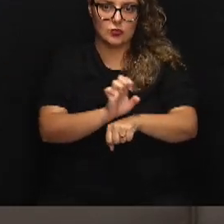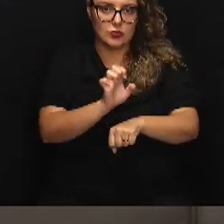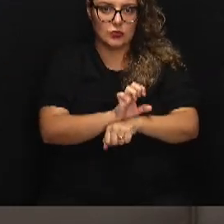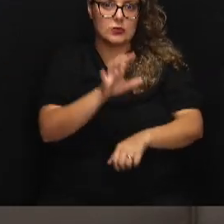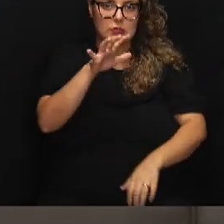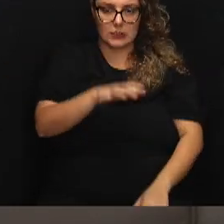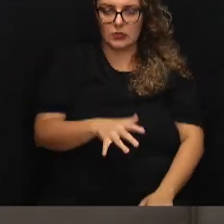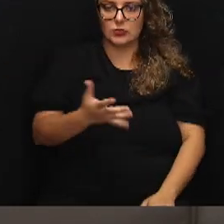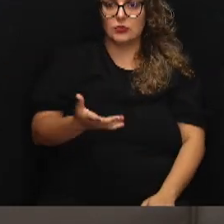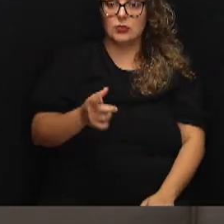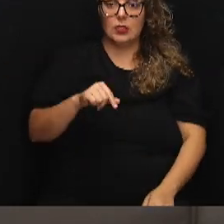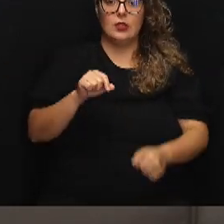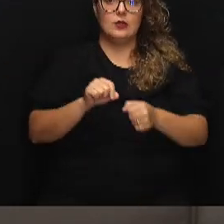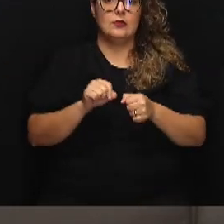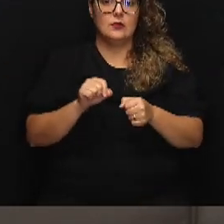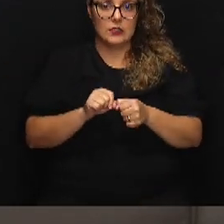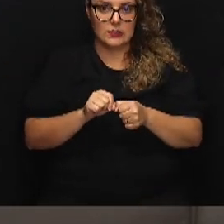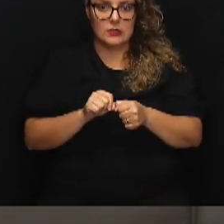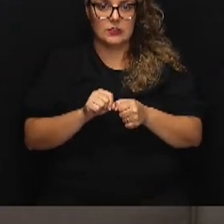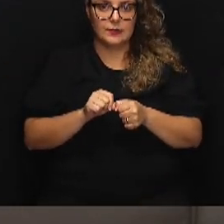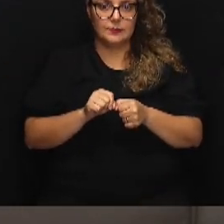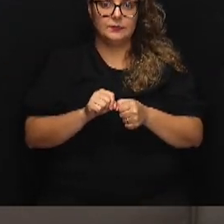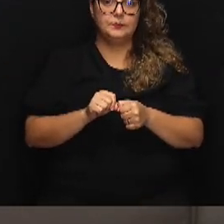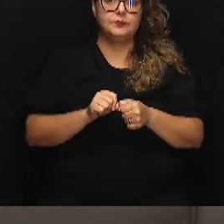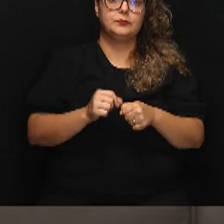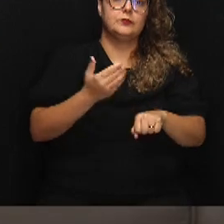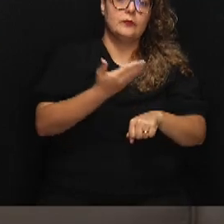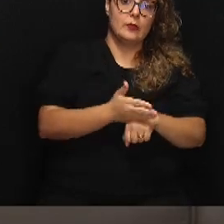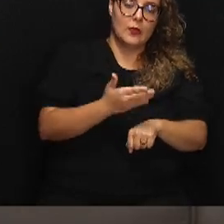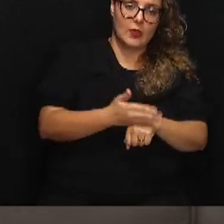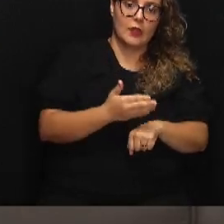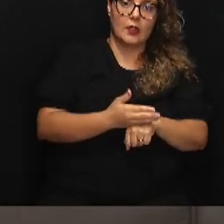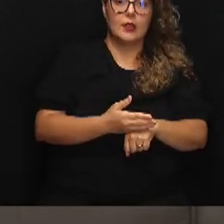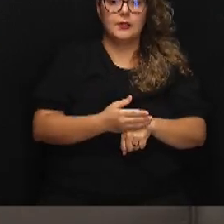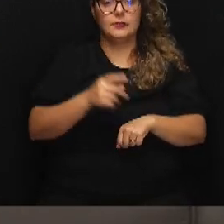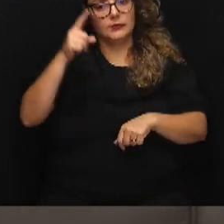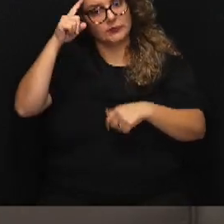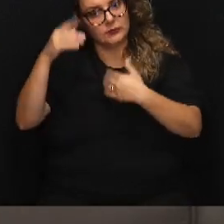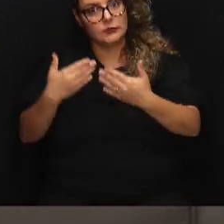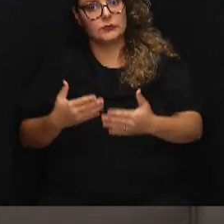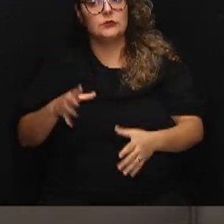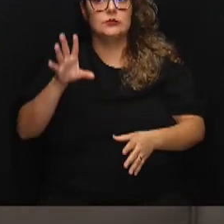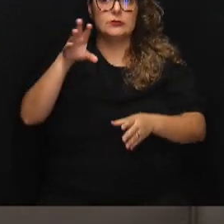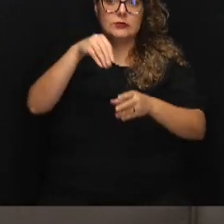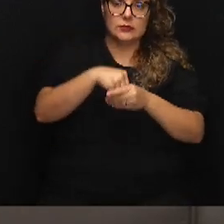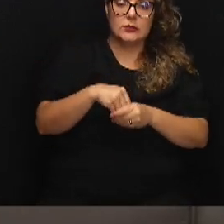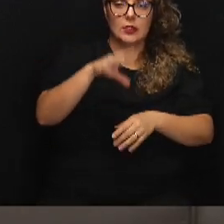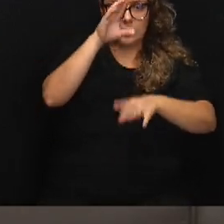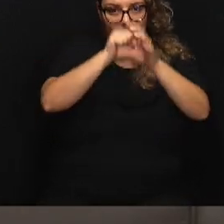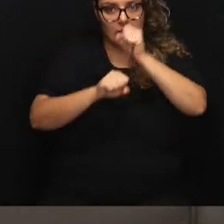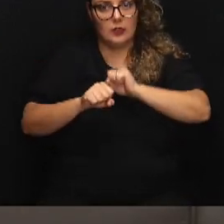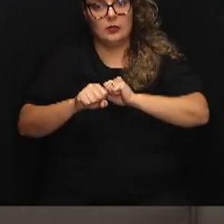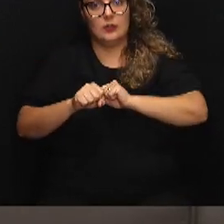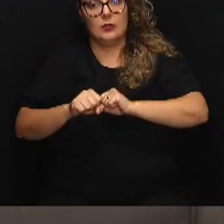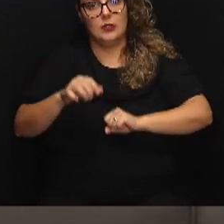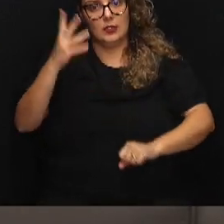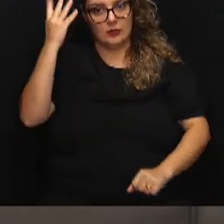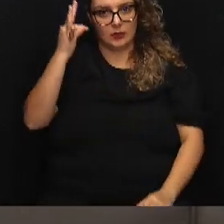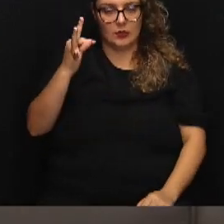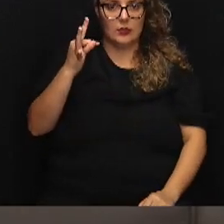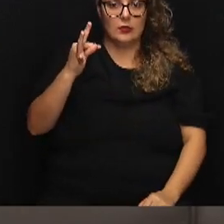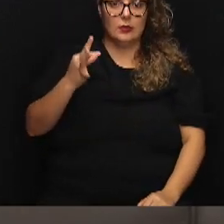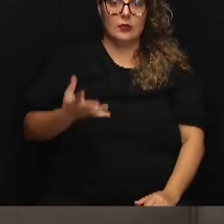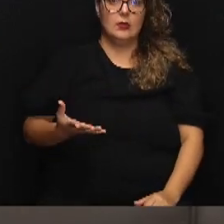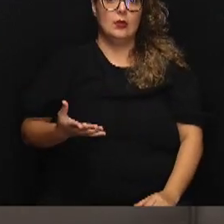estágio, que é fazer com que ele exerça na prática aquilo que ele está aprendendo na teoria. Então, pelas extensionistas a gente consegue fazer isso,